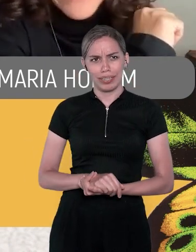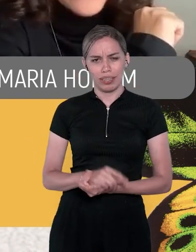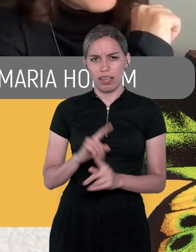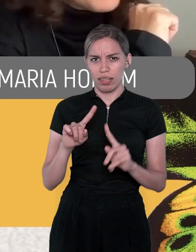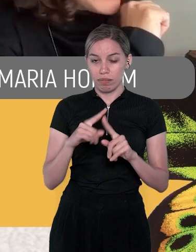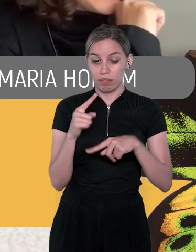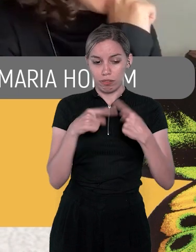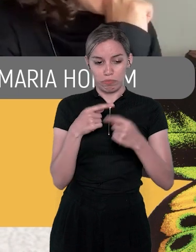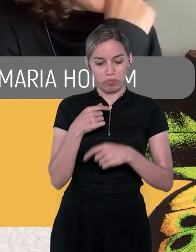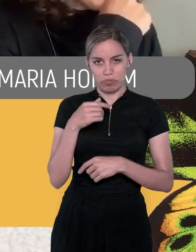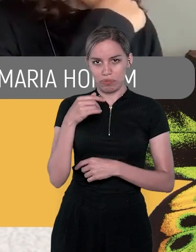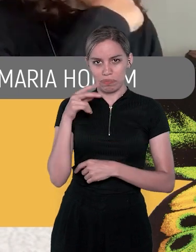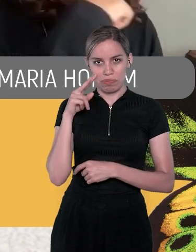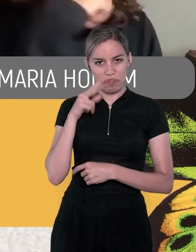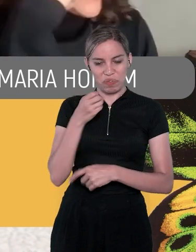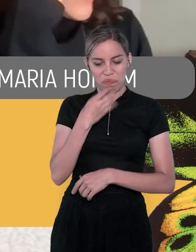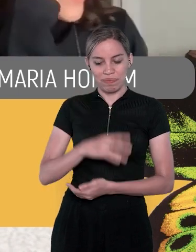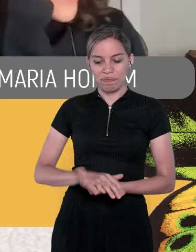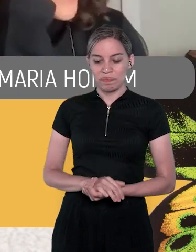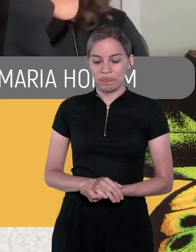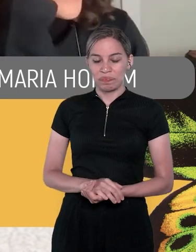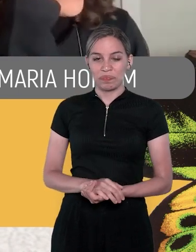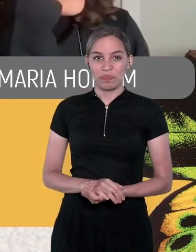gente cede a beleza.